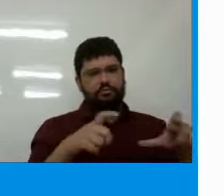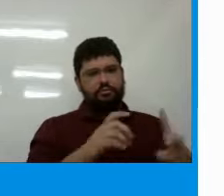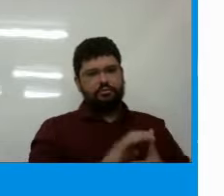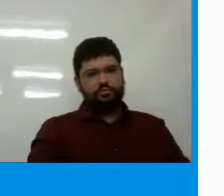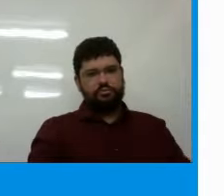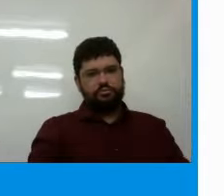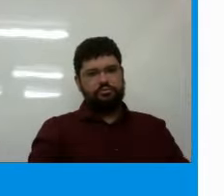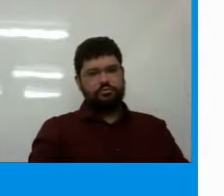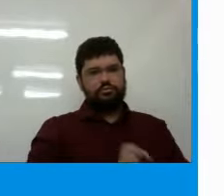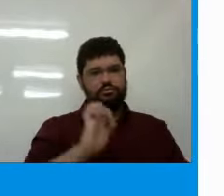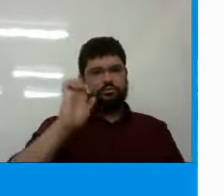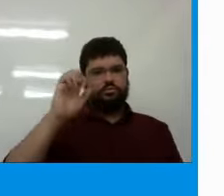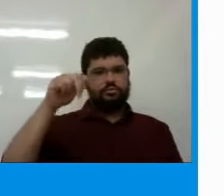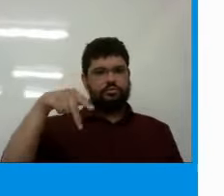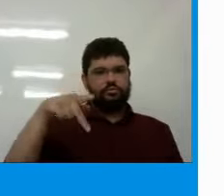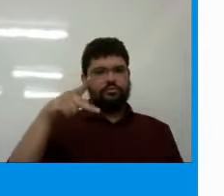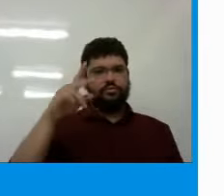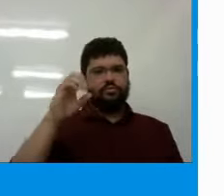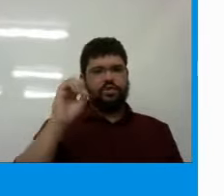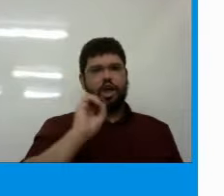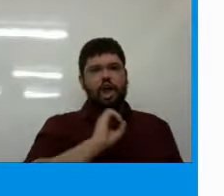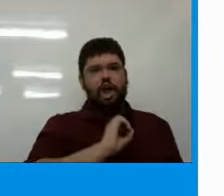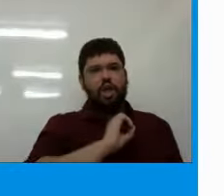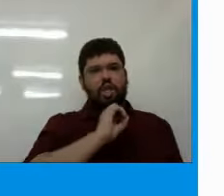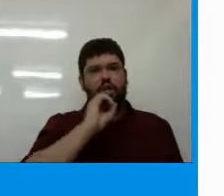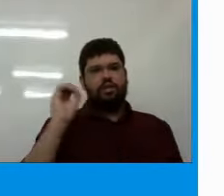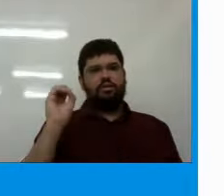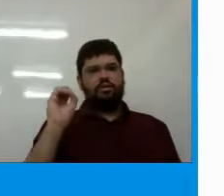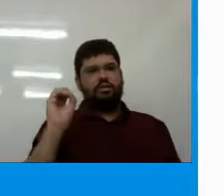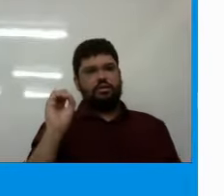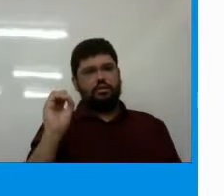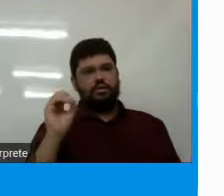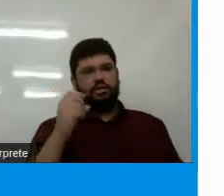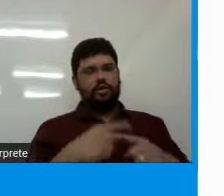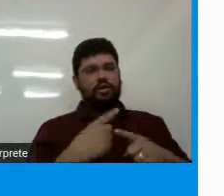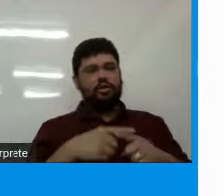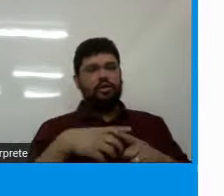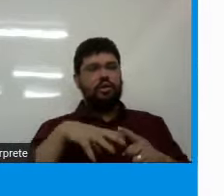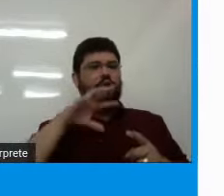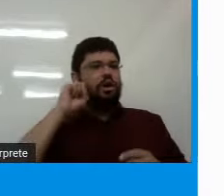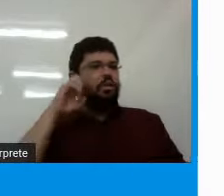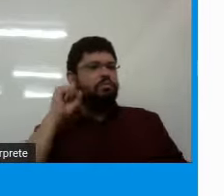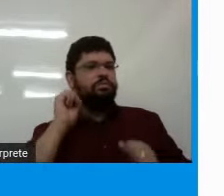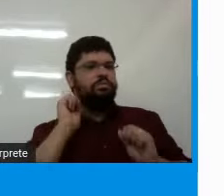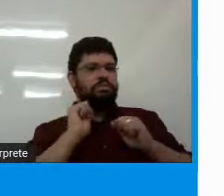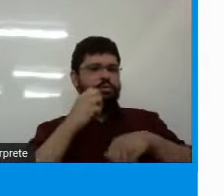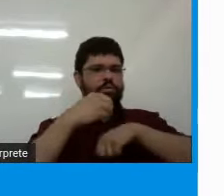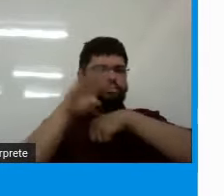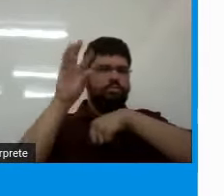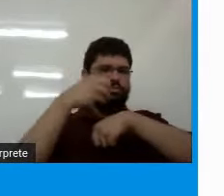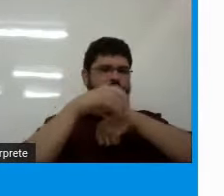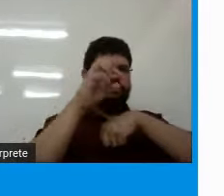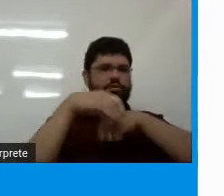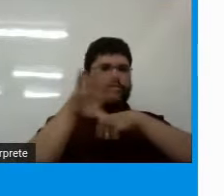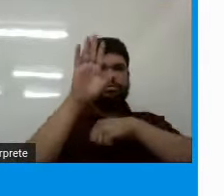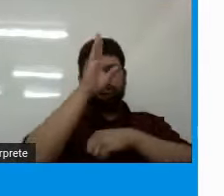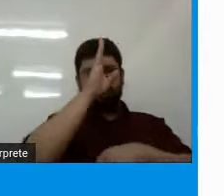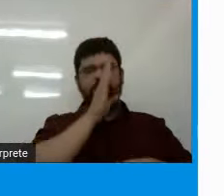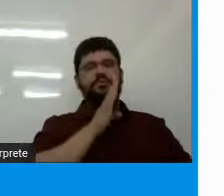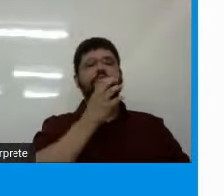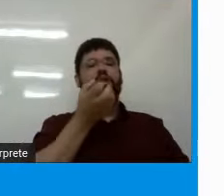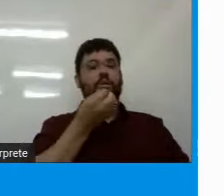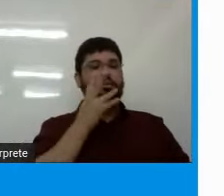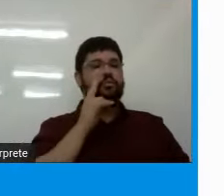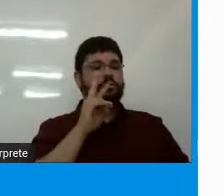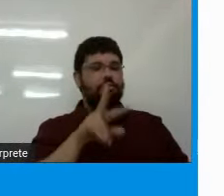programa, o Anchor, é muito legal, porque ele disponibiliza o áudio em vários formatos para você compartilhar, é gratuito, então eu acho que vale a pena dar uma olhada